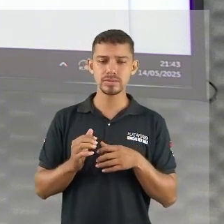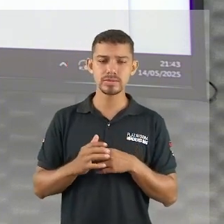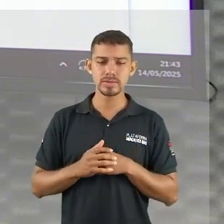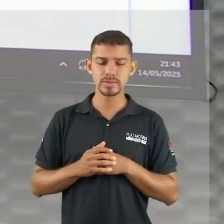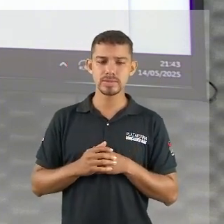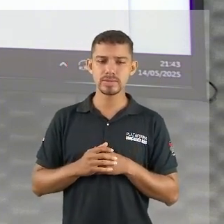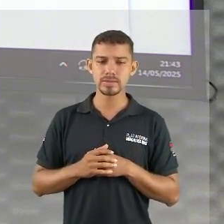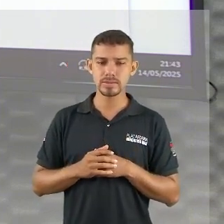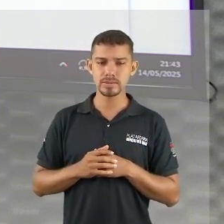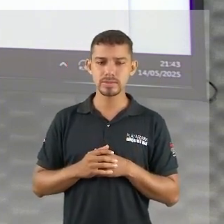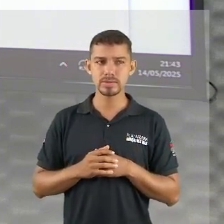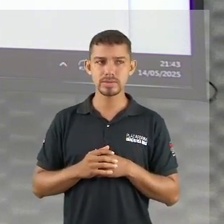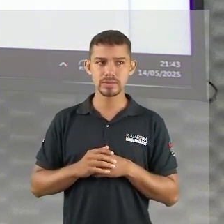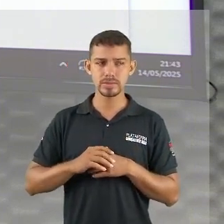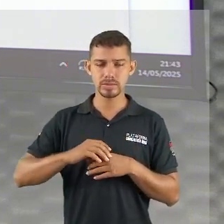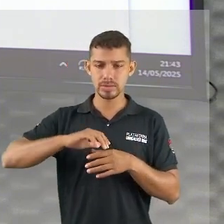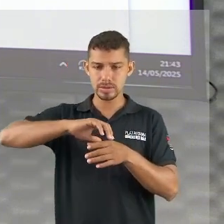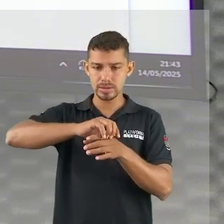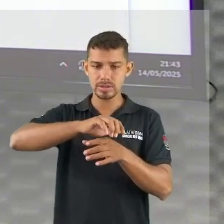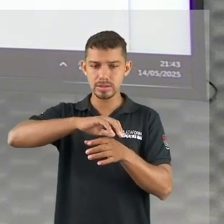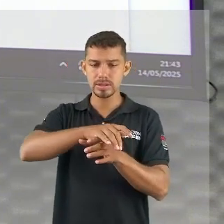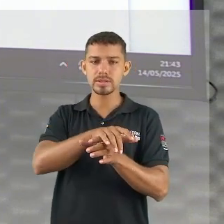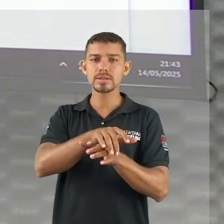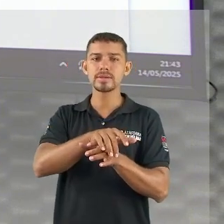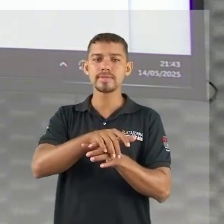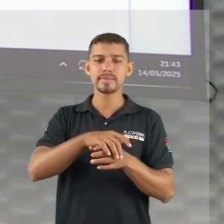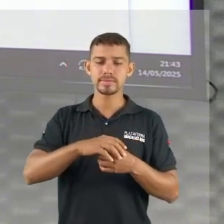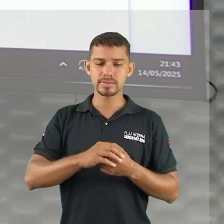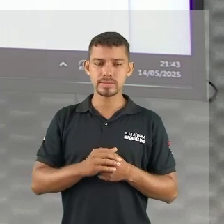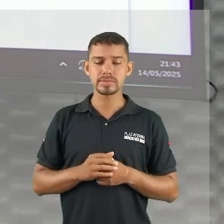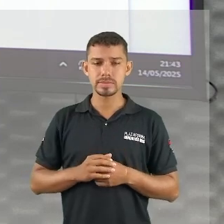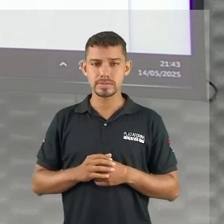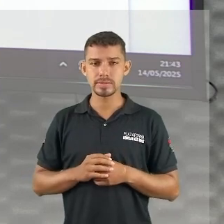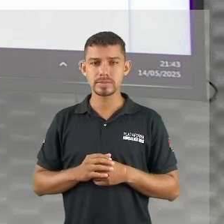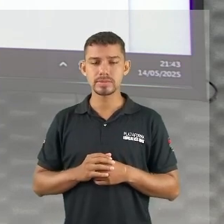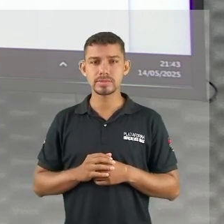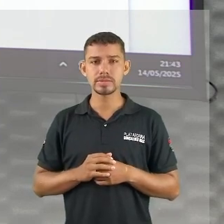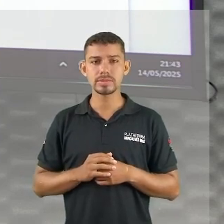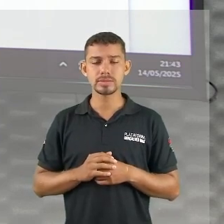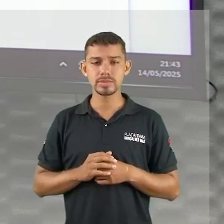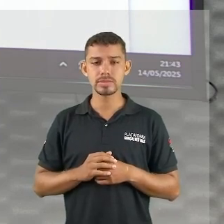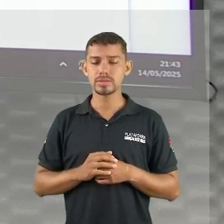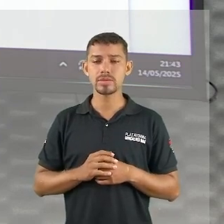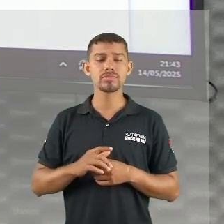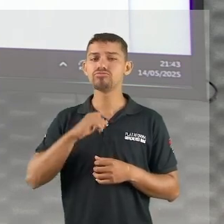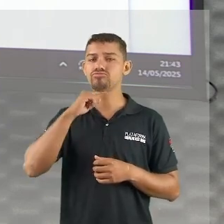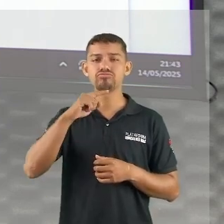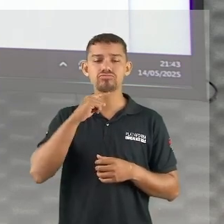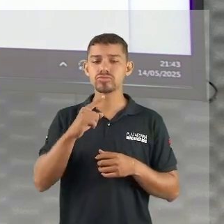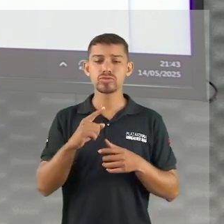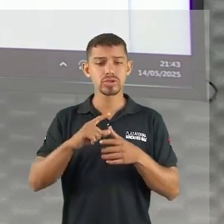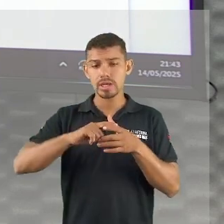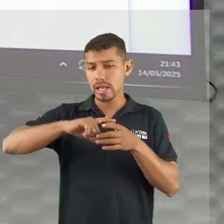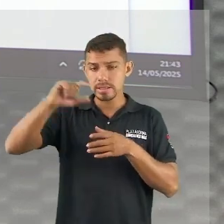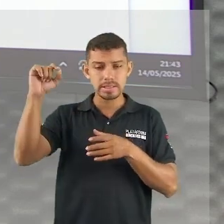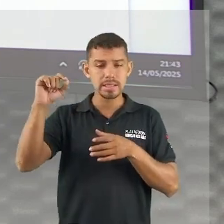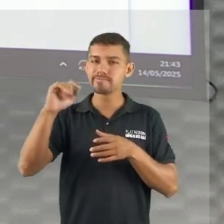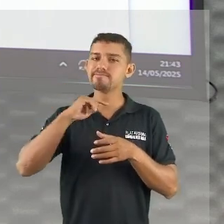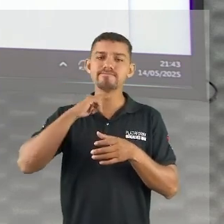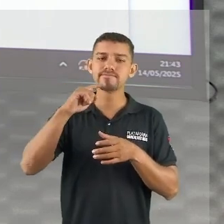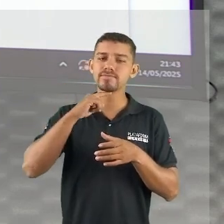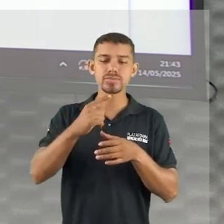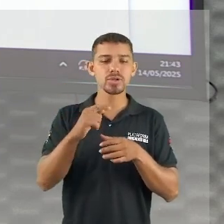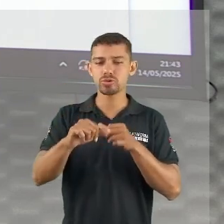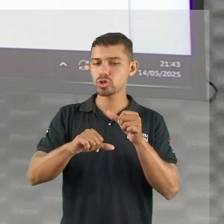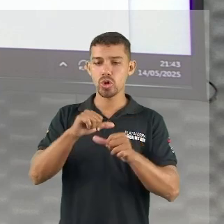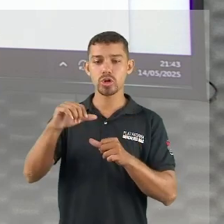vai embora. Aí o que eu boto? A tampa, para que esse ar não consiga sair e aí eu não tenho